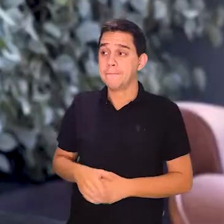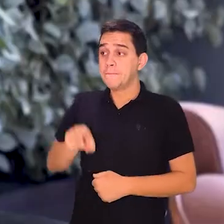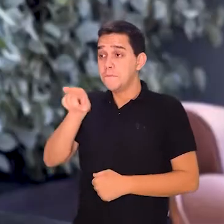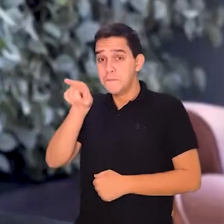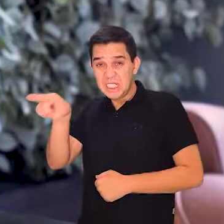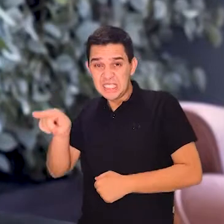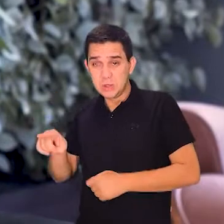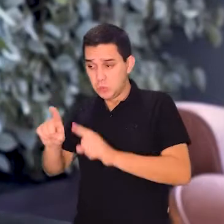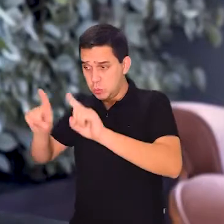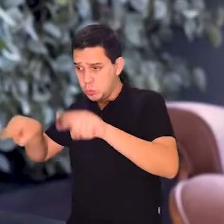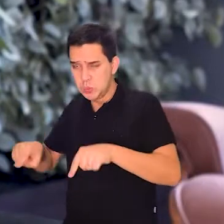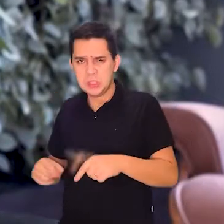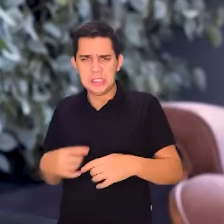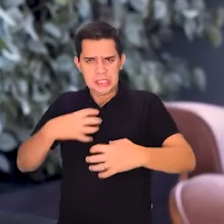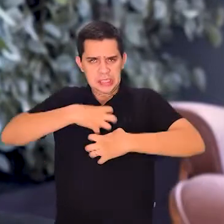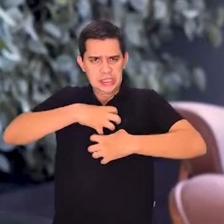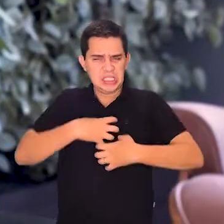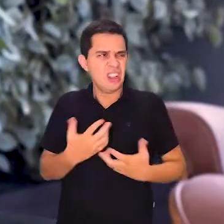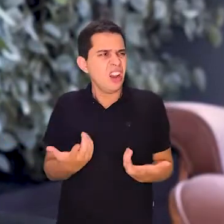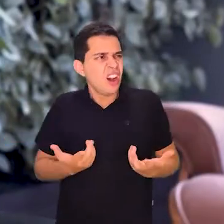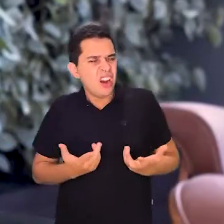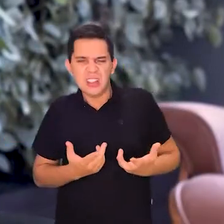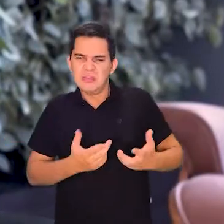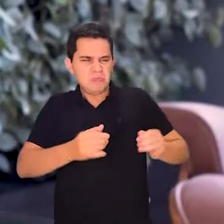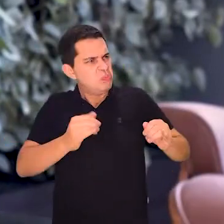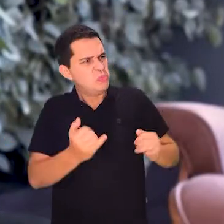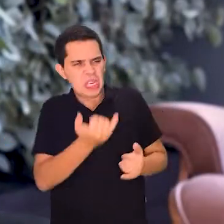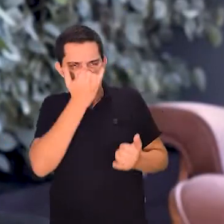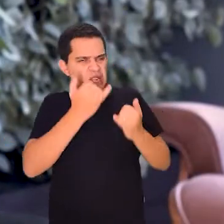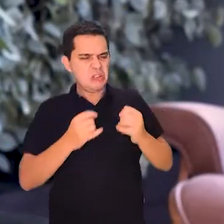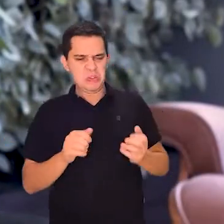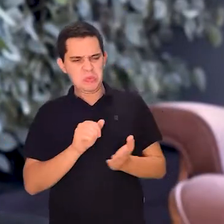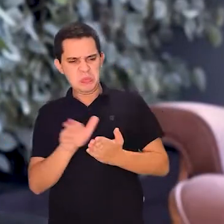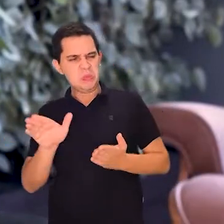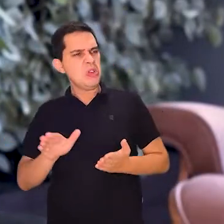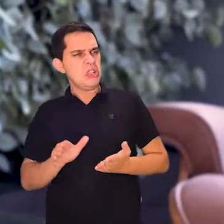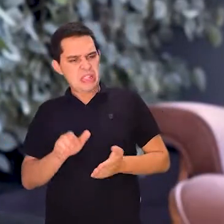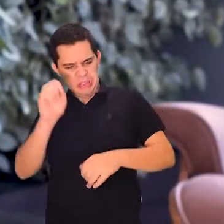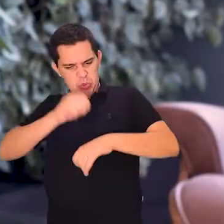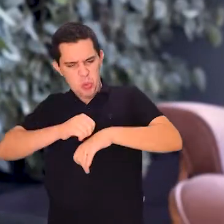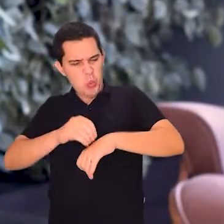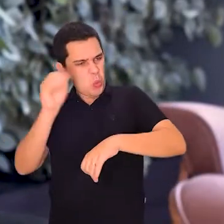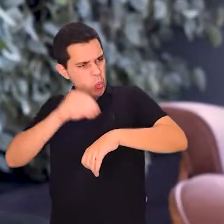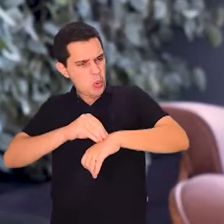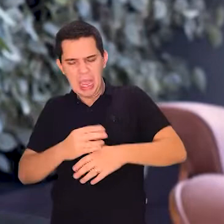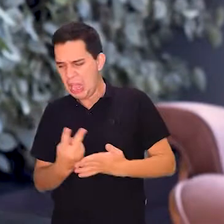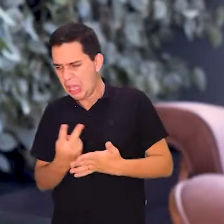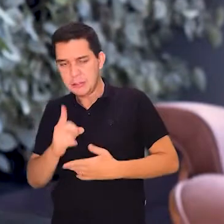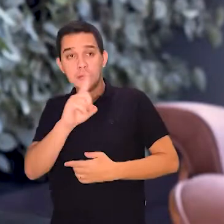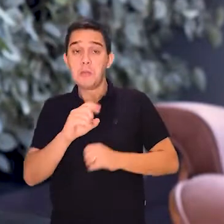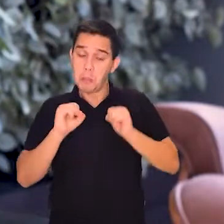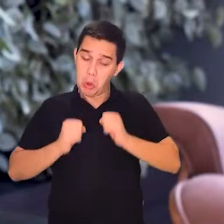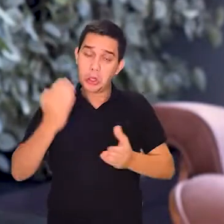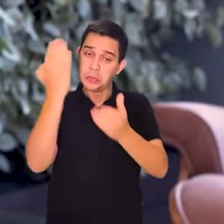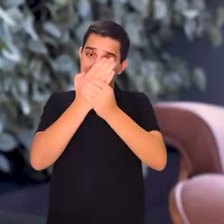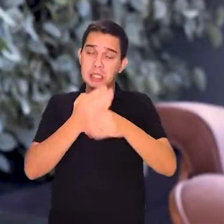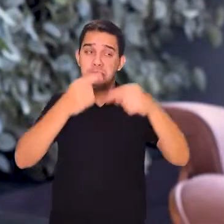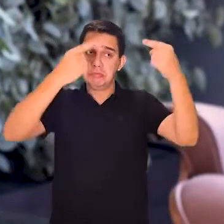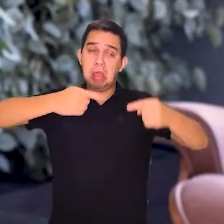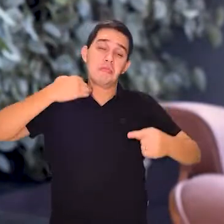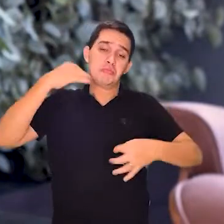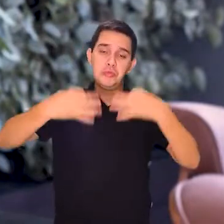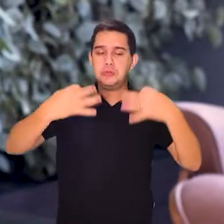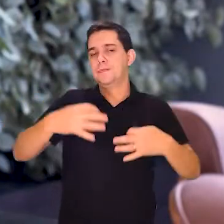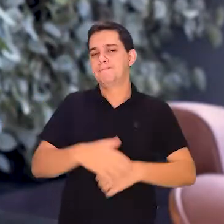decisão. Eu creio que uma alegação assim, ela só poderia ser viabilizada na justiça se ficasse comprovado,